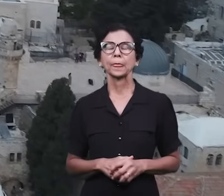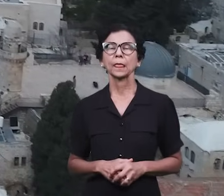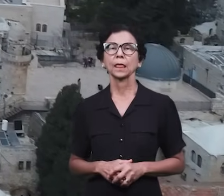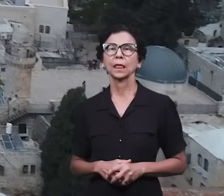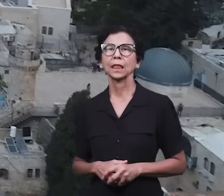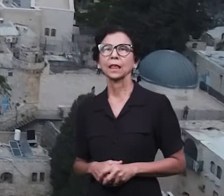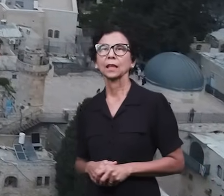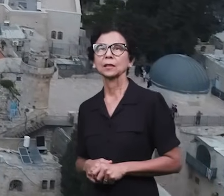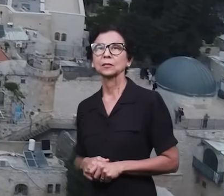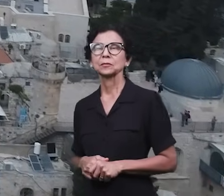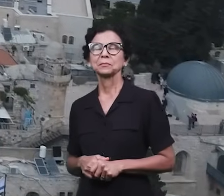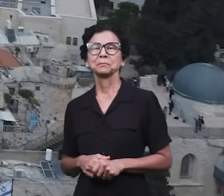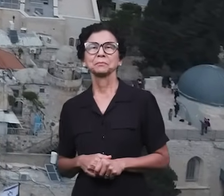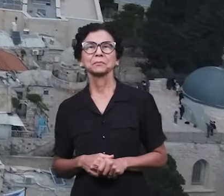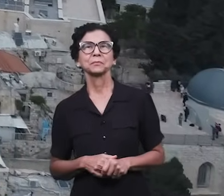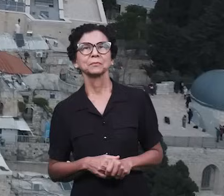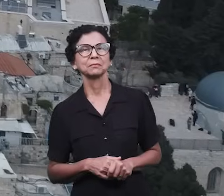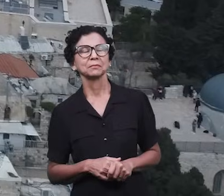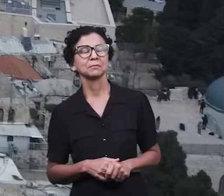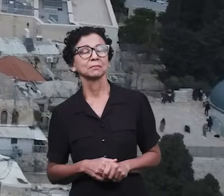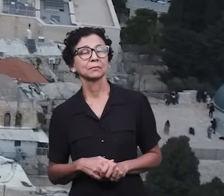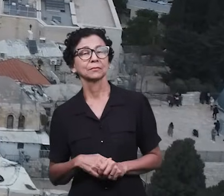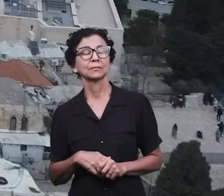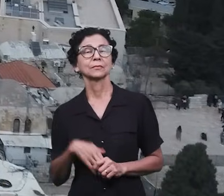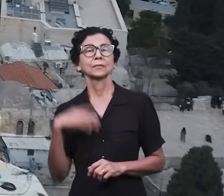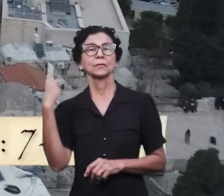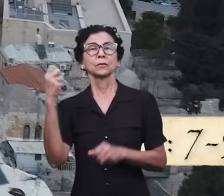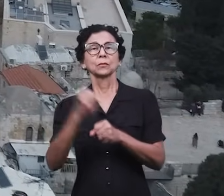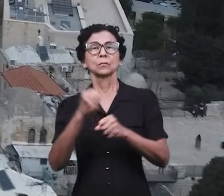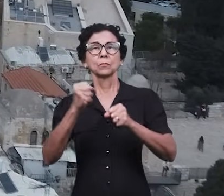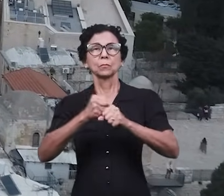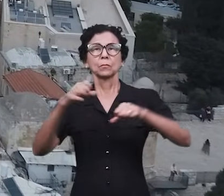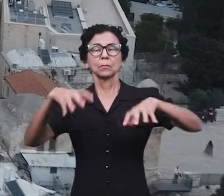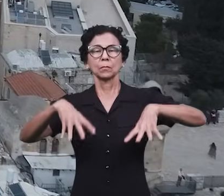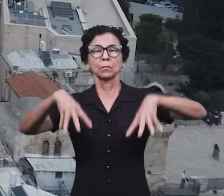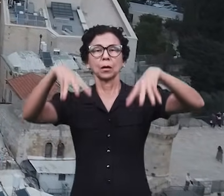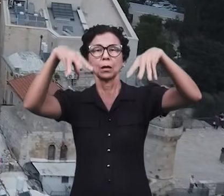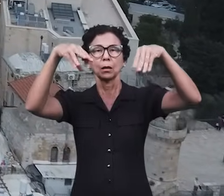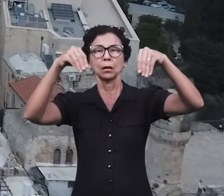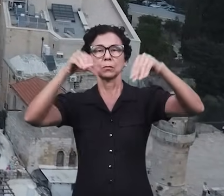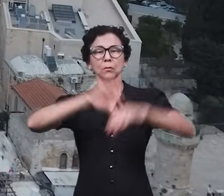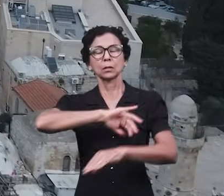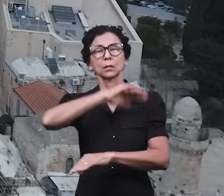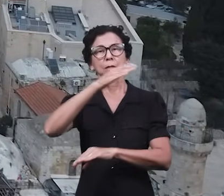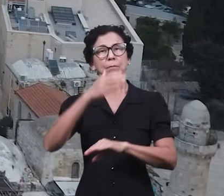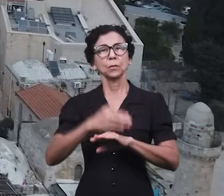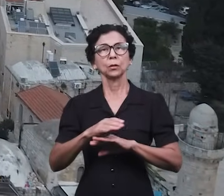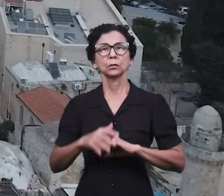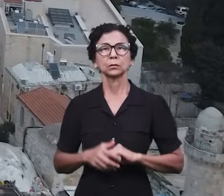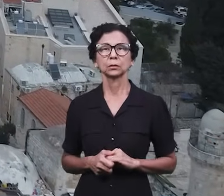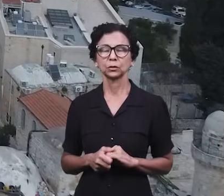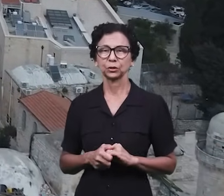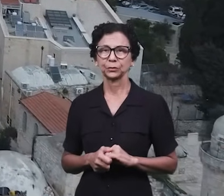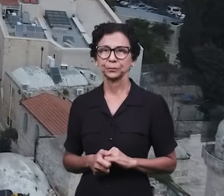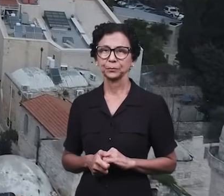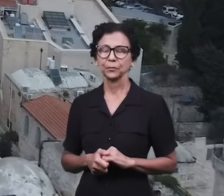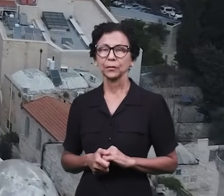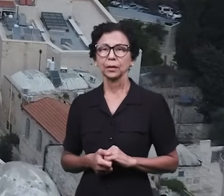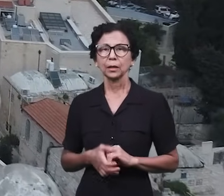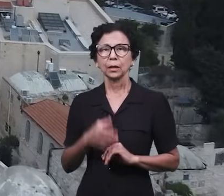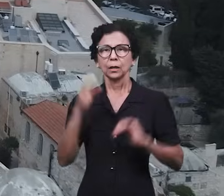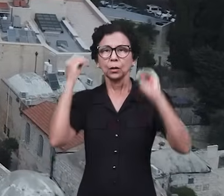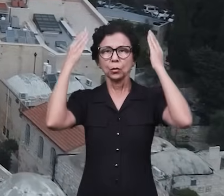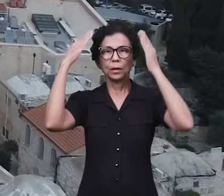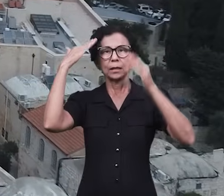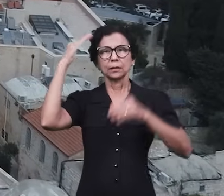aqui, e Salomão fez o palácio dele na ponta do muro do templo, já no Monte Moriá, só